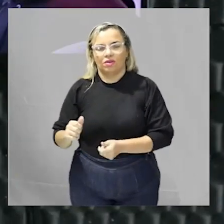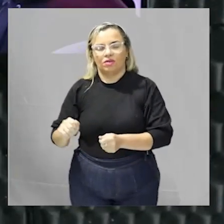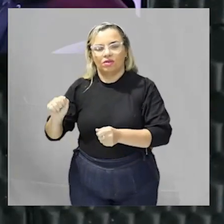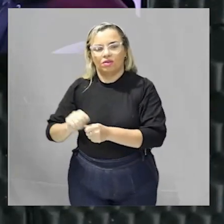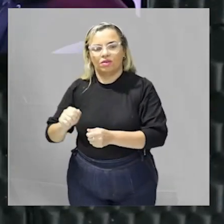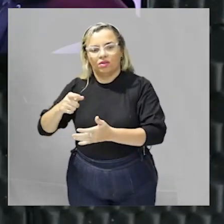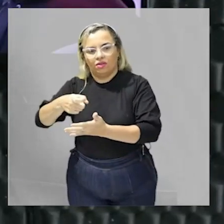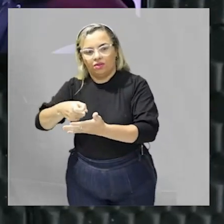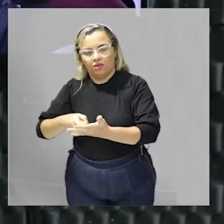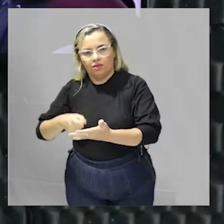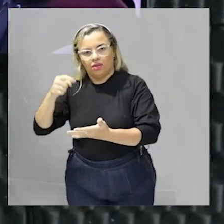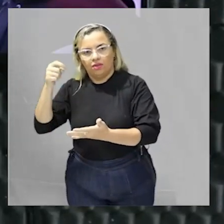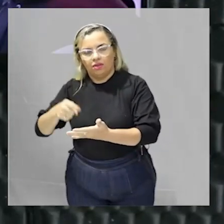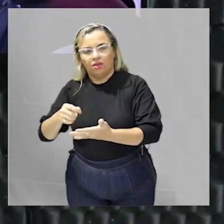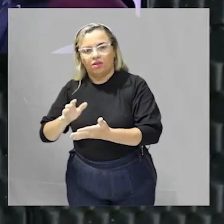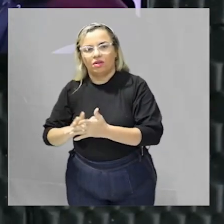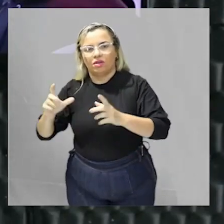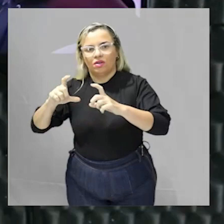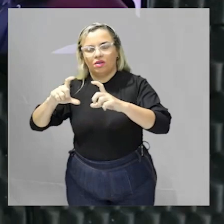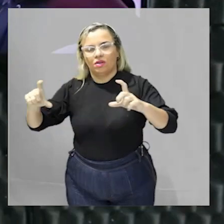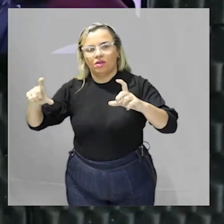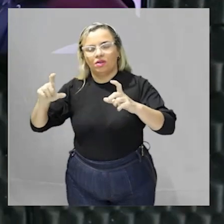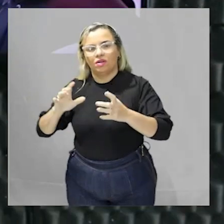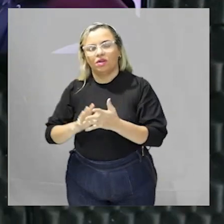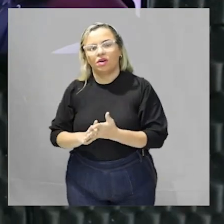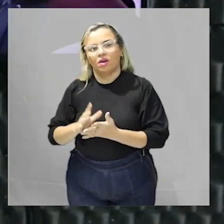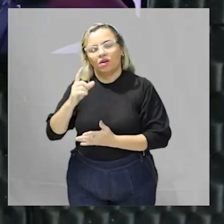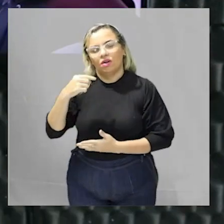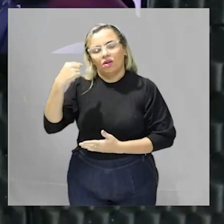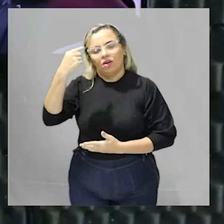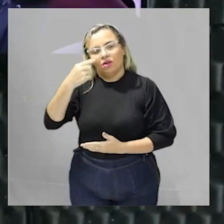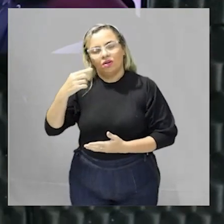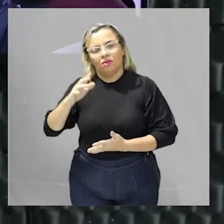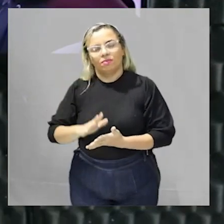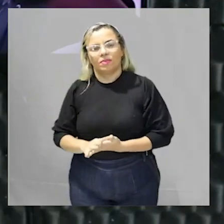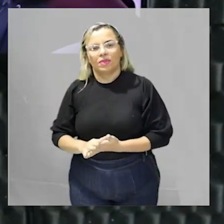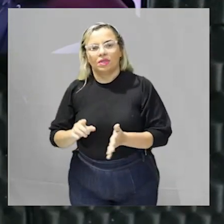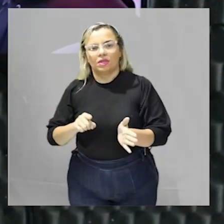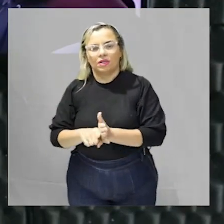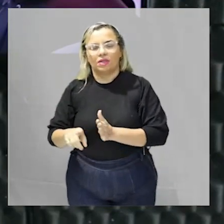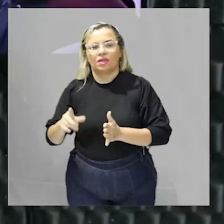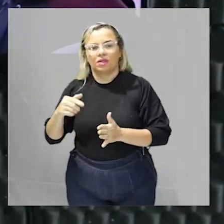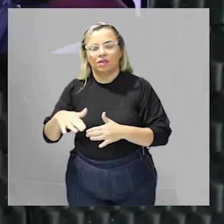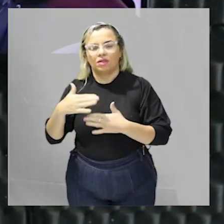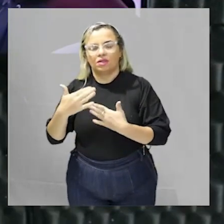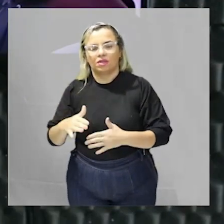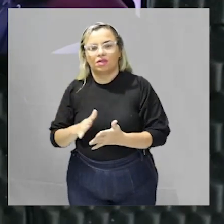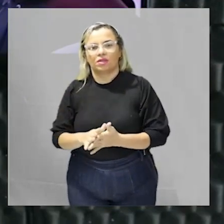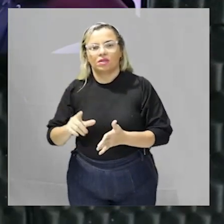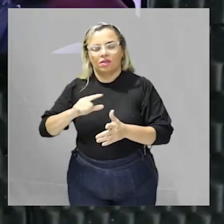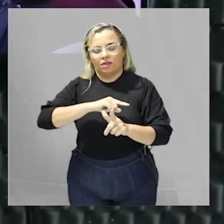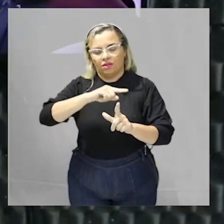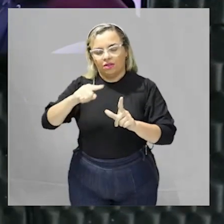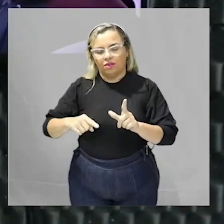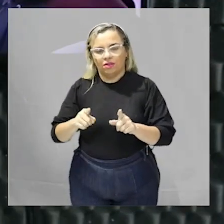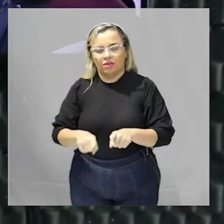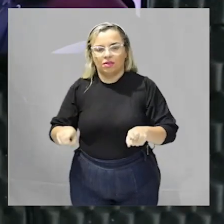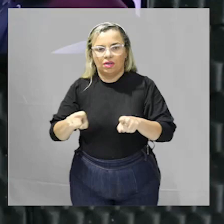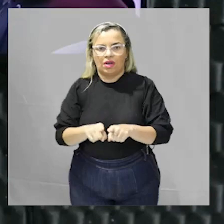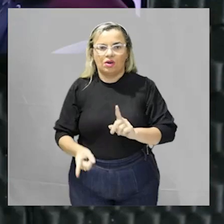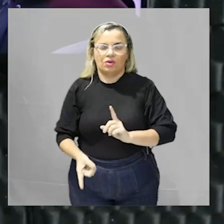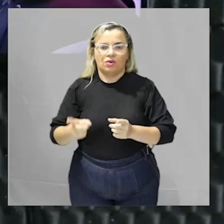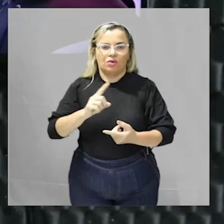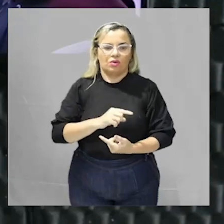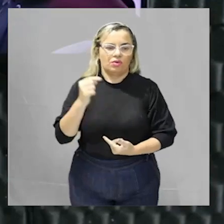o texto em espanhol, o enunciado em português, as questões também, né, as alternativas. A outra é o